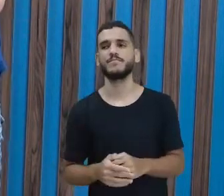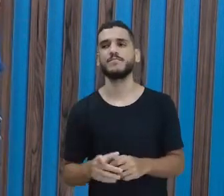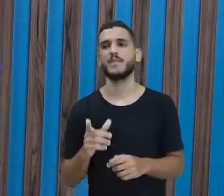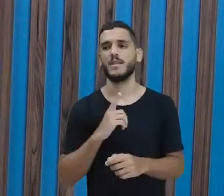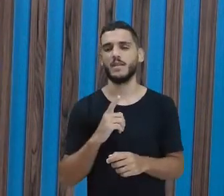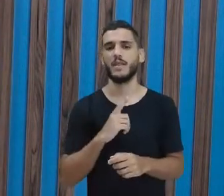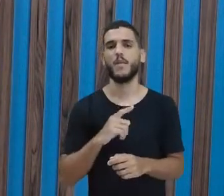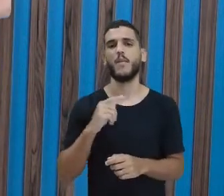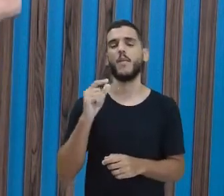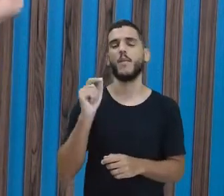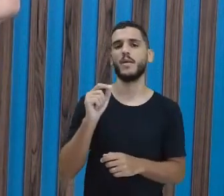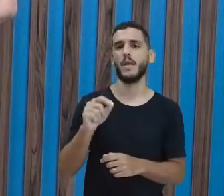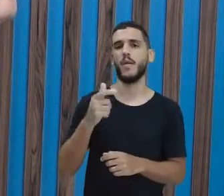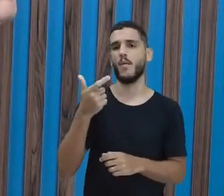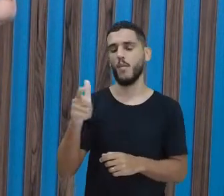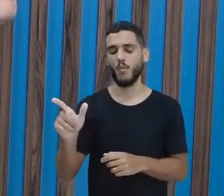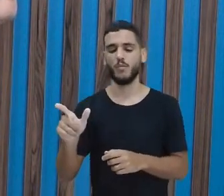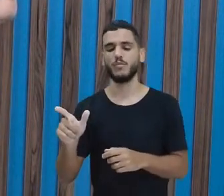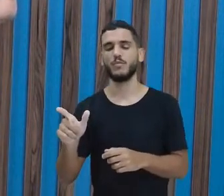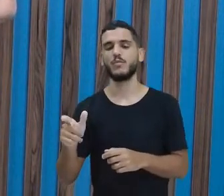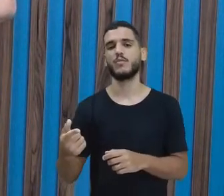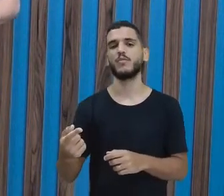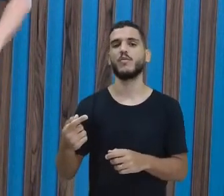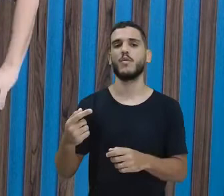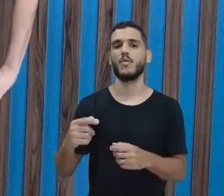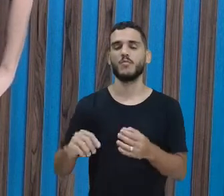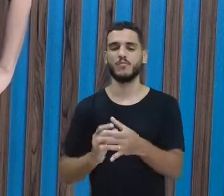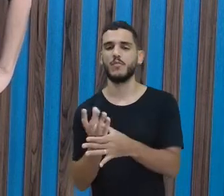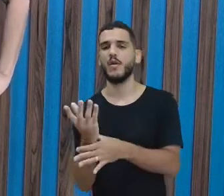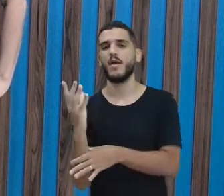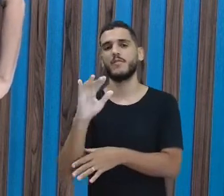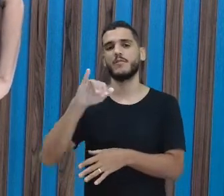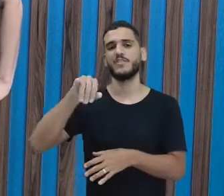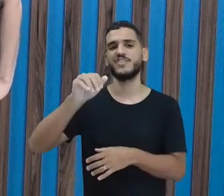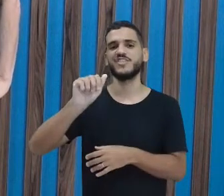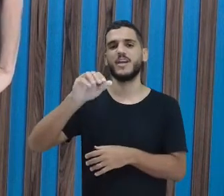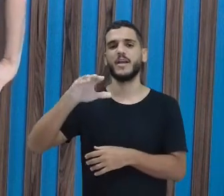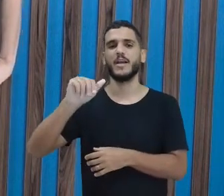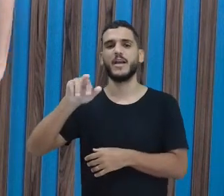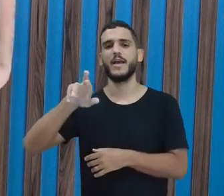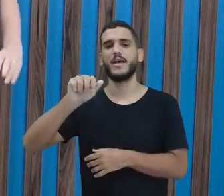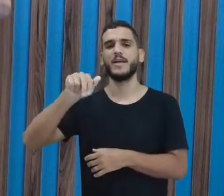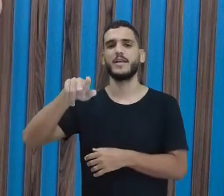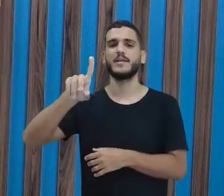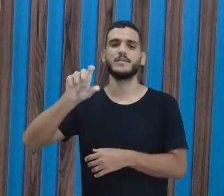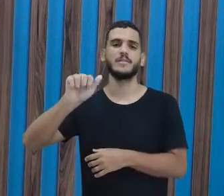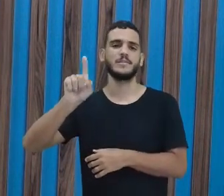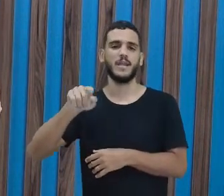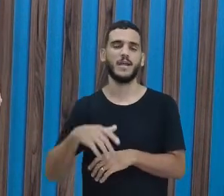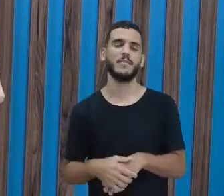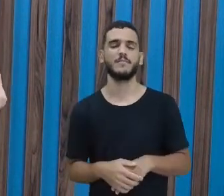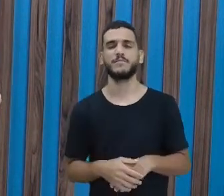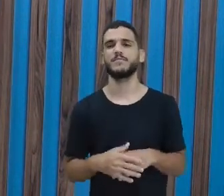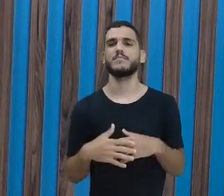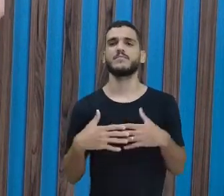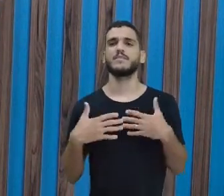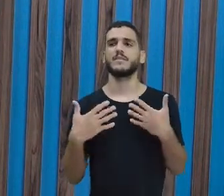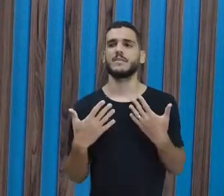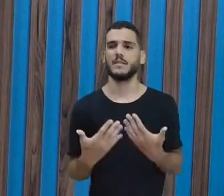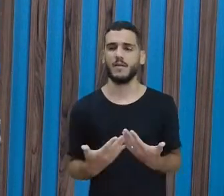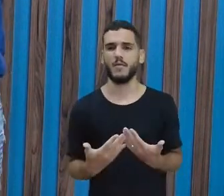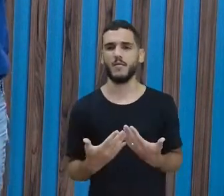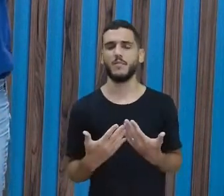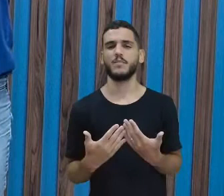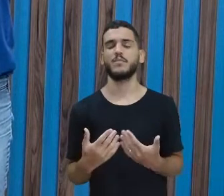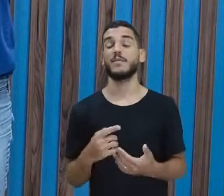mudinha de jacarandá, colocou do outro lado. Sabe o que que Planílio queria fazer? Meninas, vocês que estão aqui comigo, né?